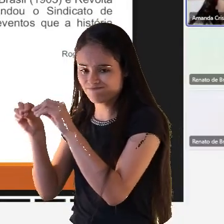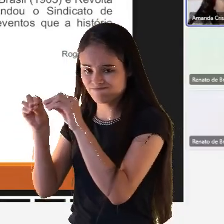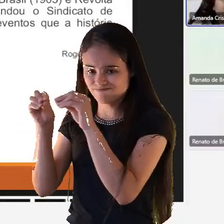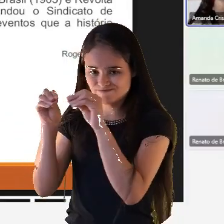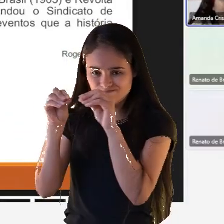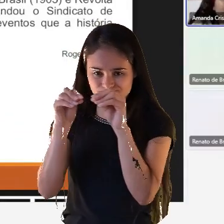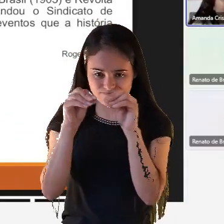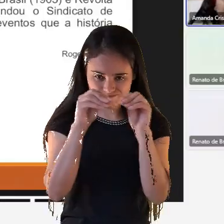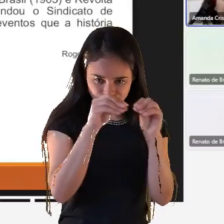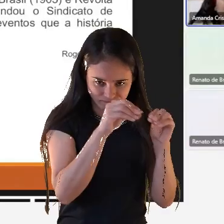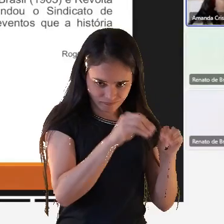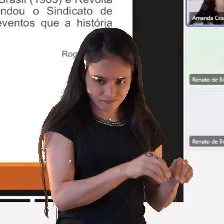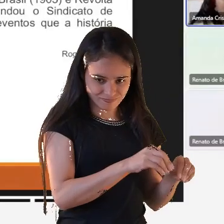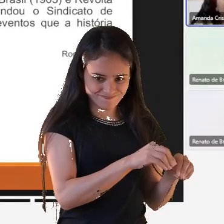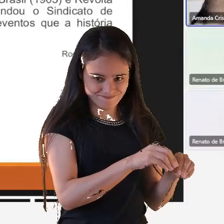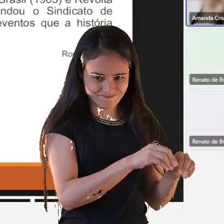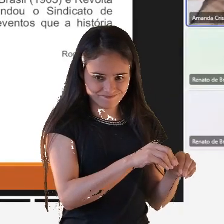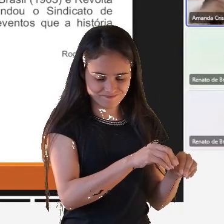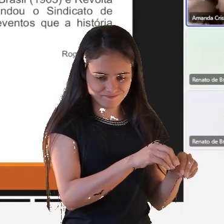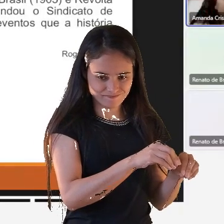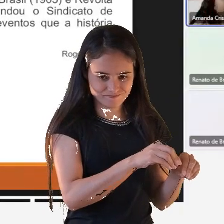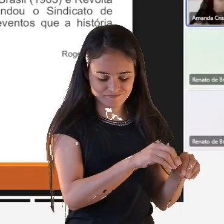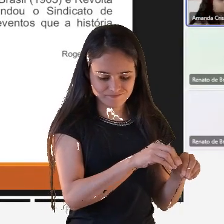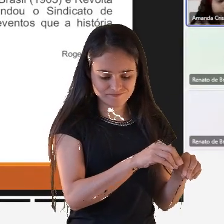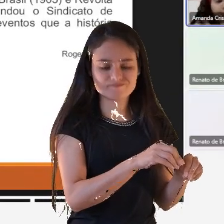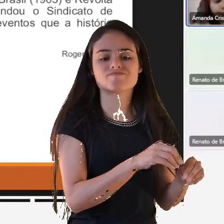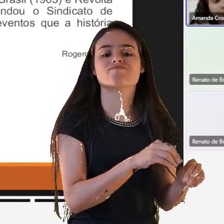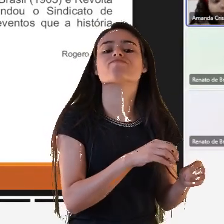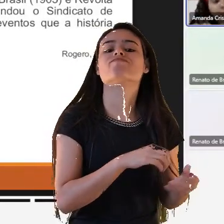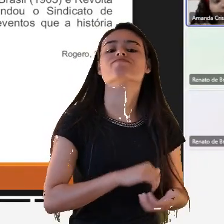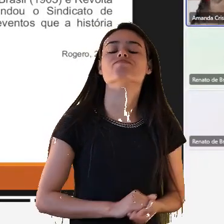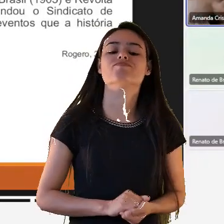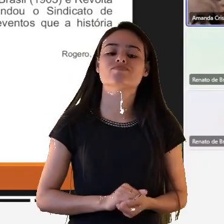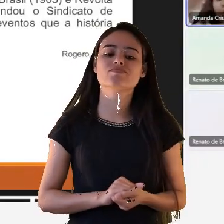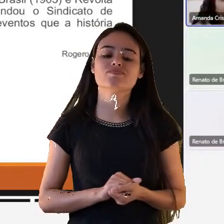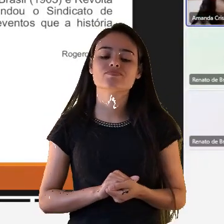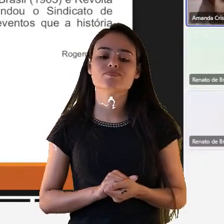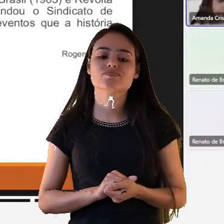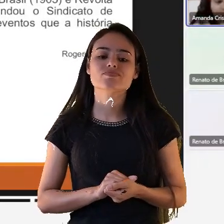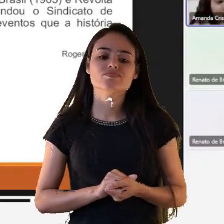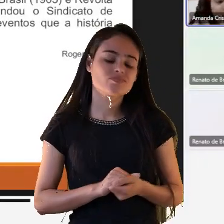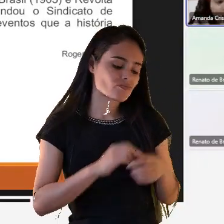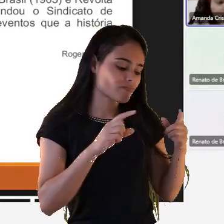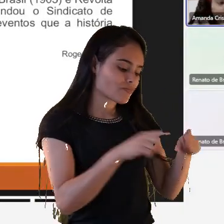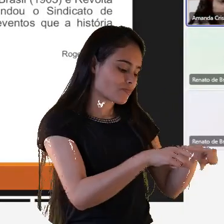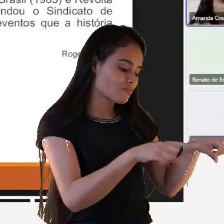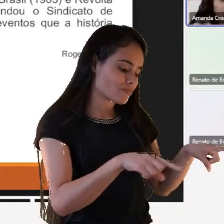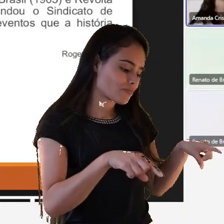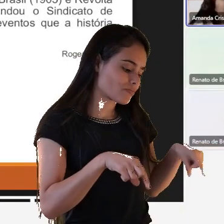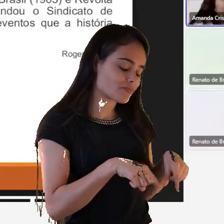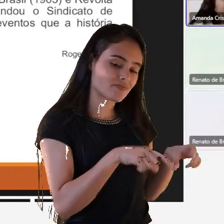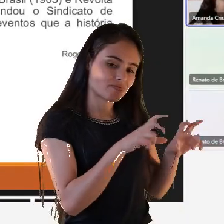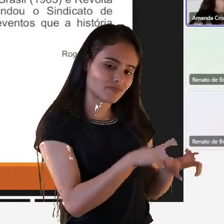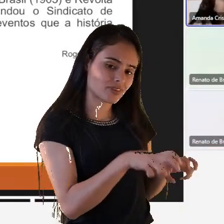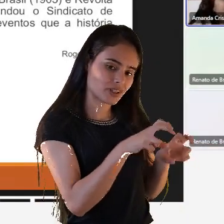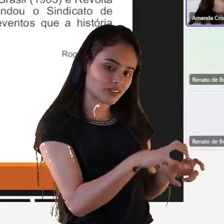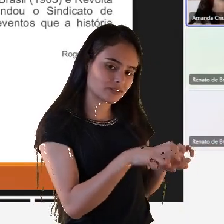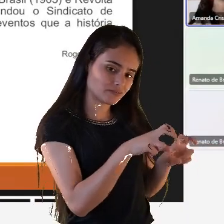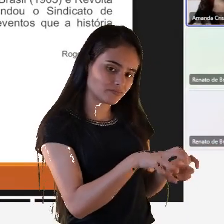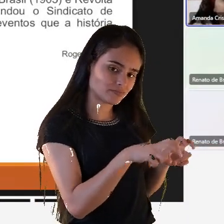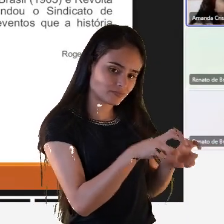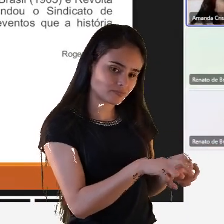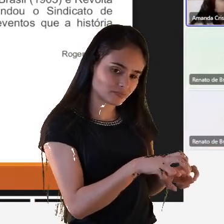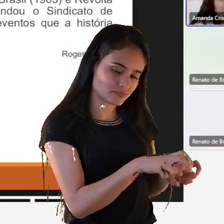pelo Marquês de Pombal, ela foi encaminhada para uma outra região, né, para a fazenda